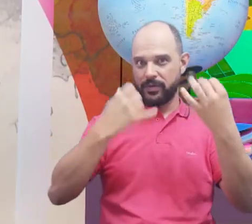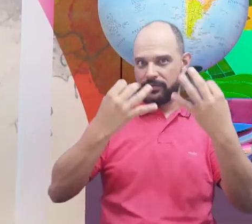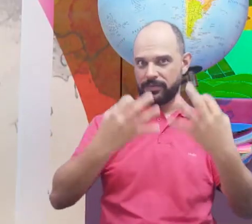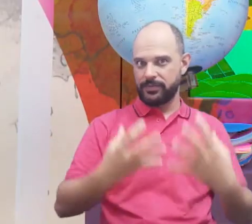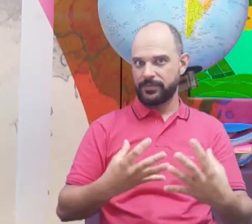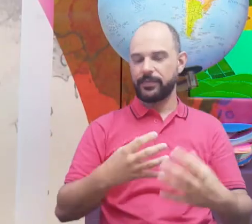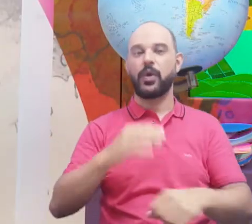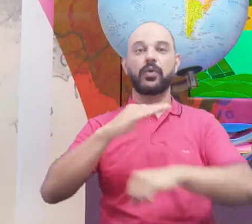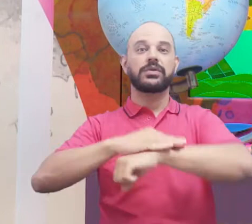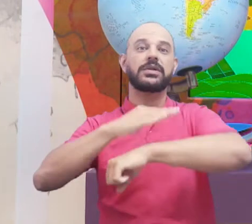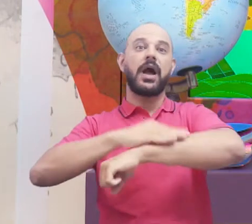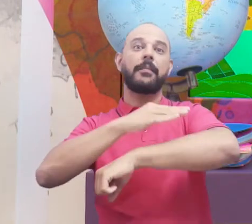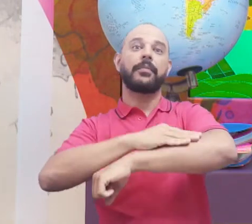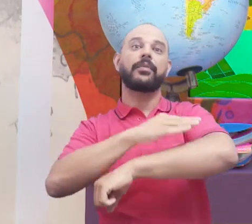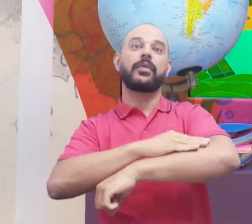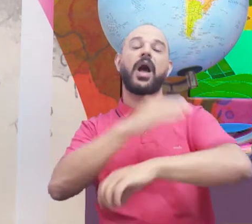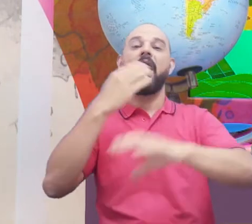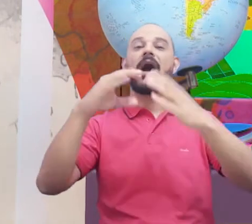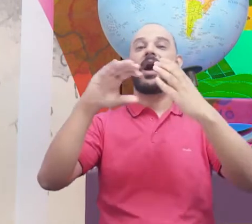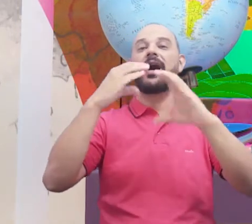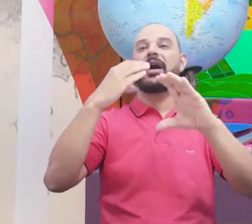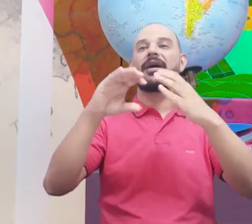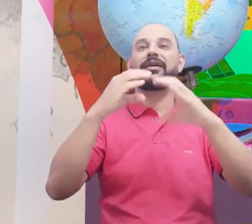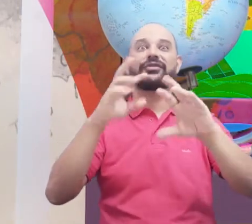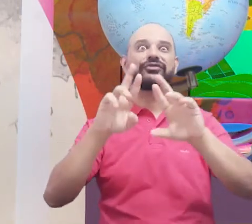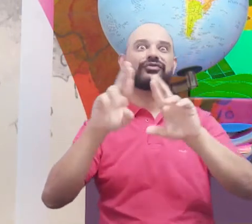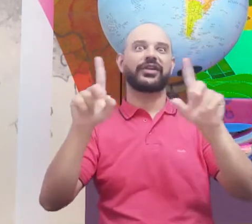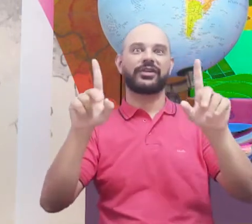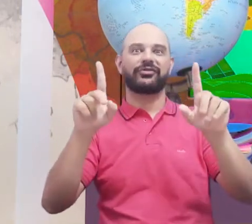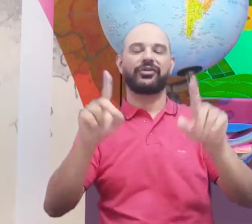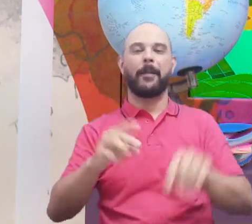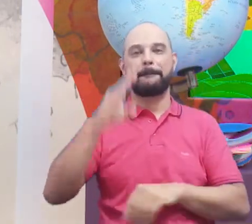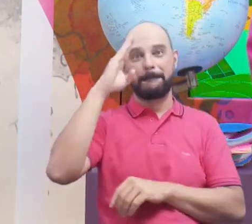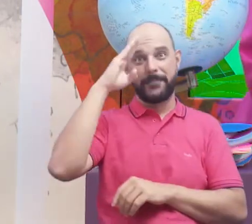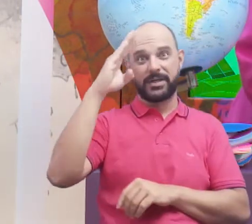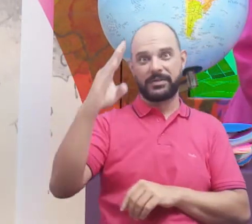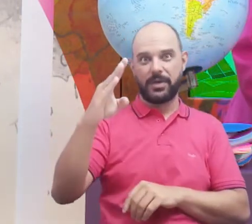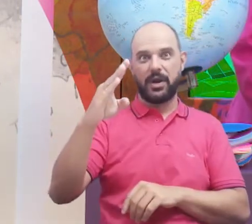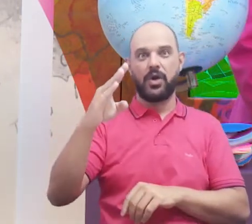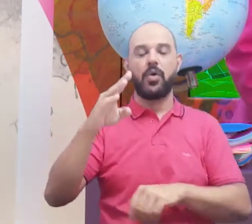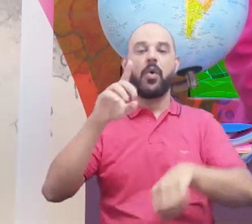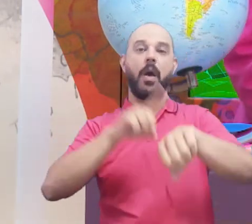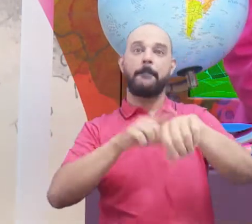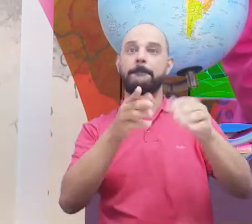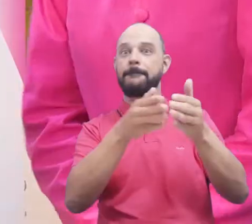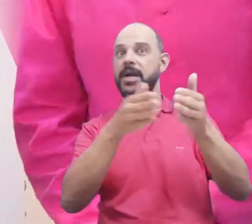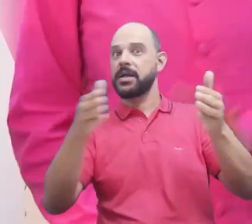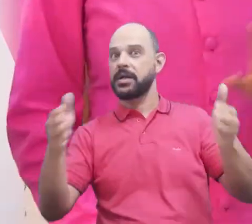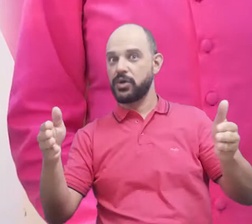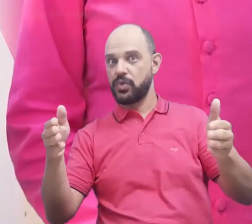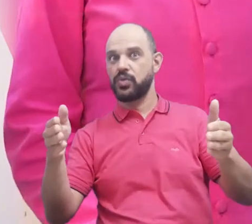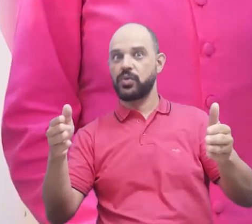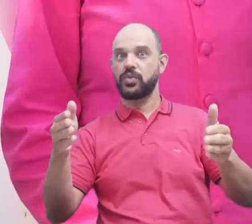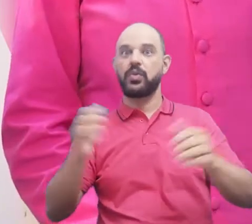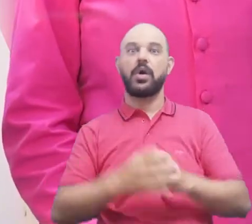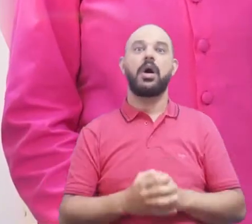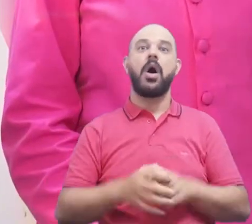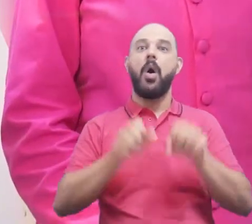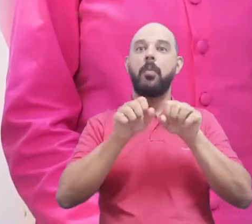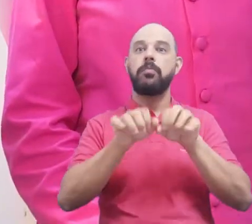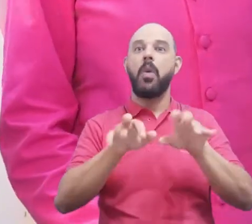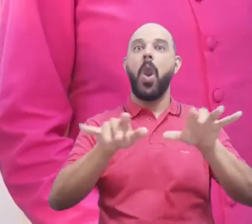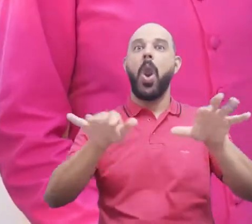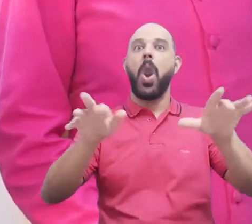contar. Eles cantam para diferentes atividades. A principal é na época da reprodução das espécies. O canto